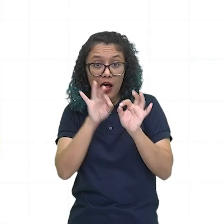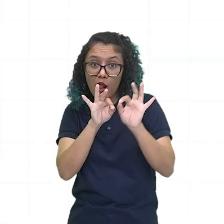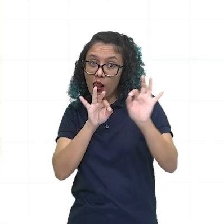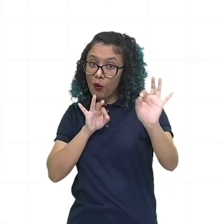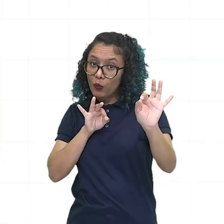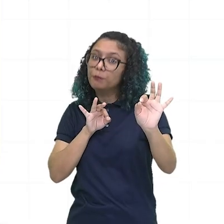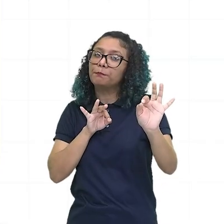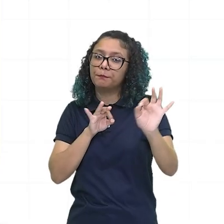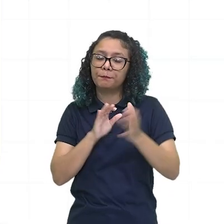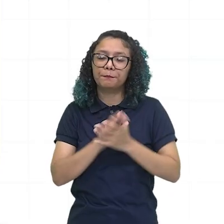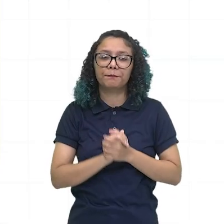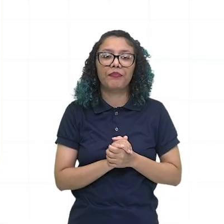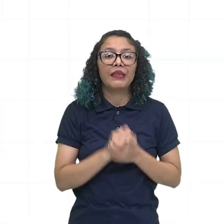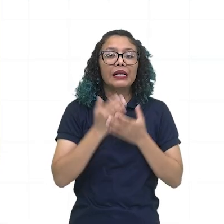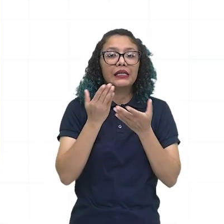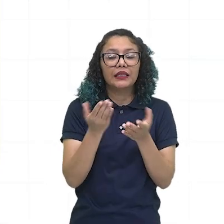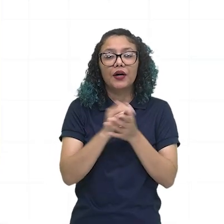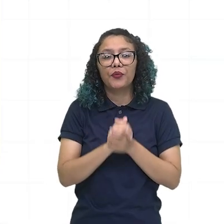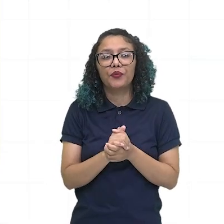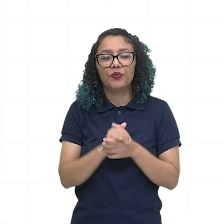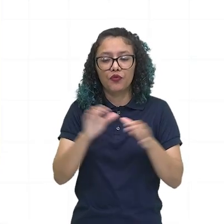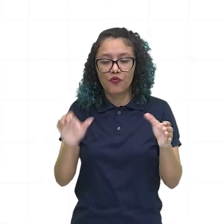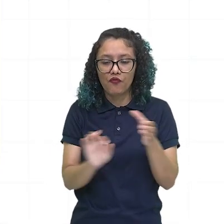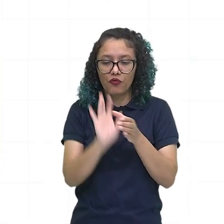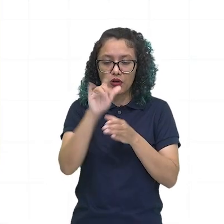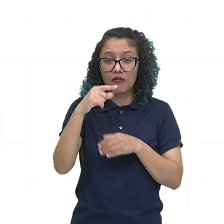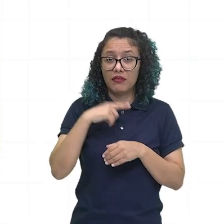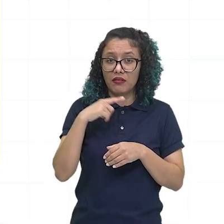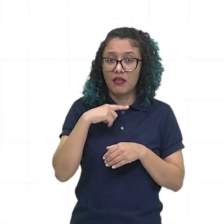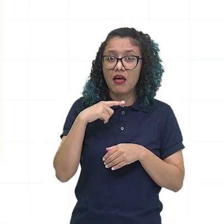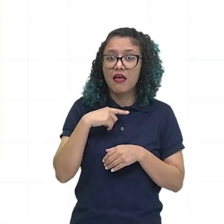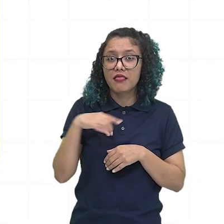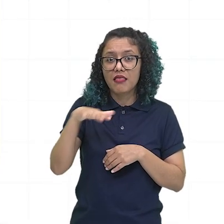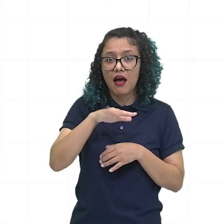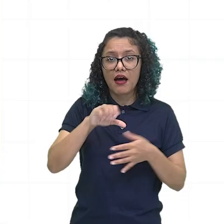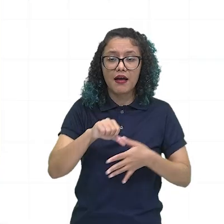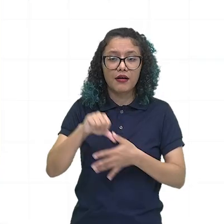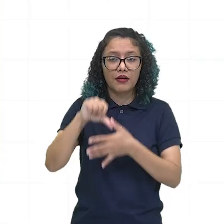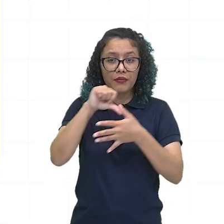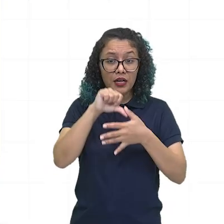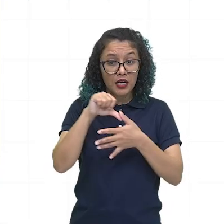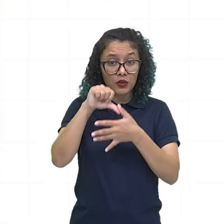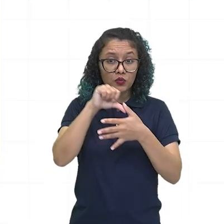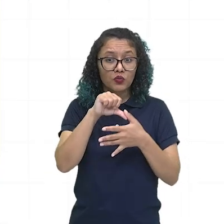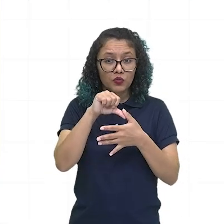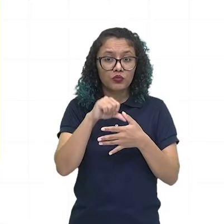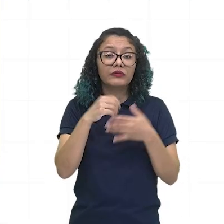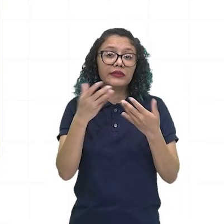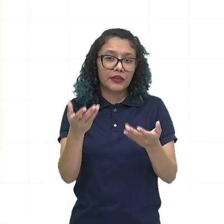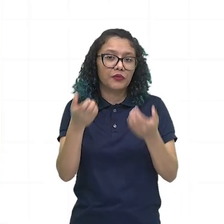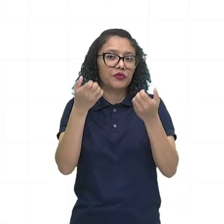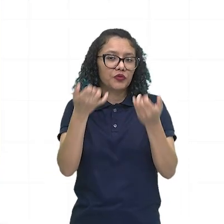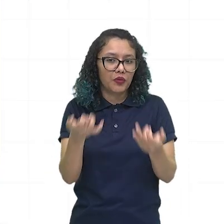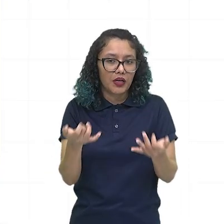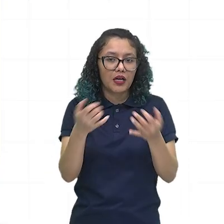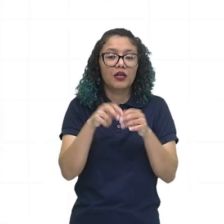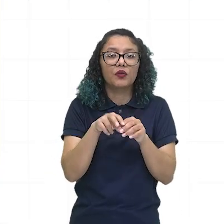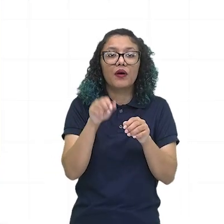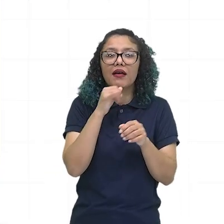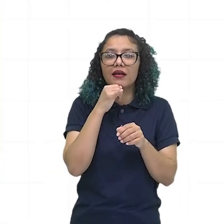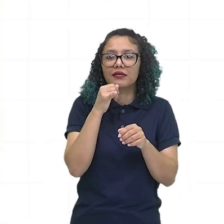temos aí como um desses vulcões aqui na nossa América do Sul, e eu estou trazendo para a aula aqui